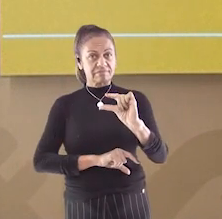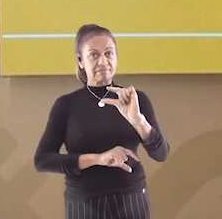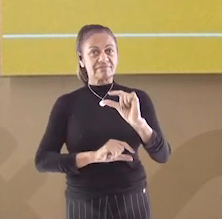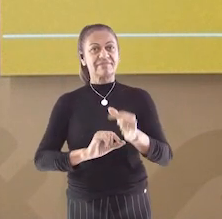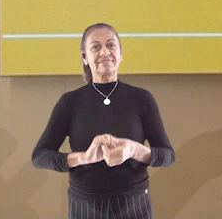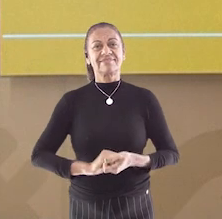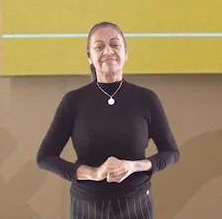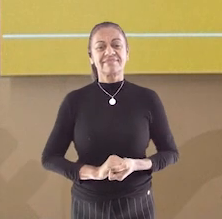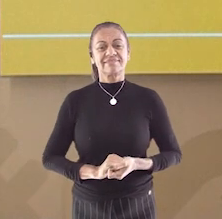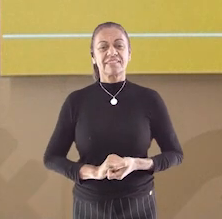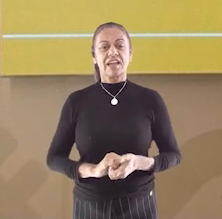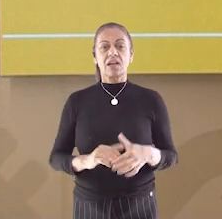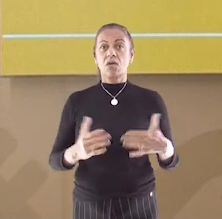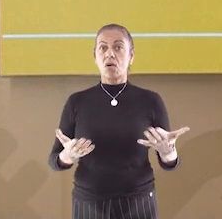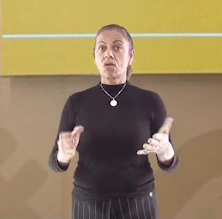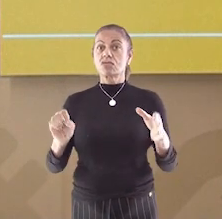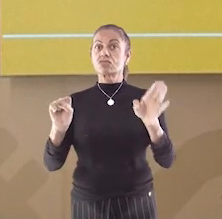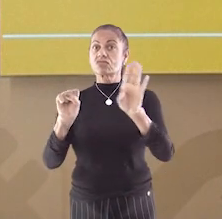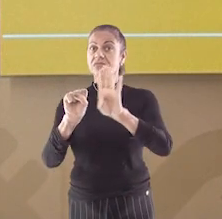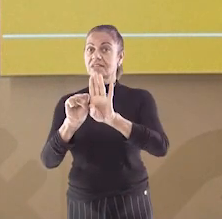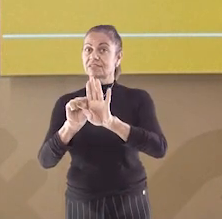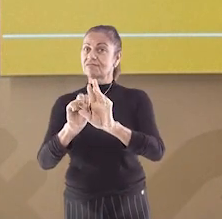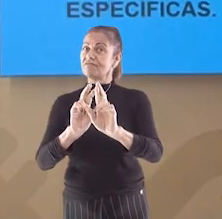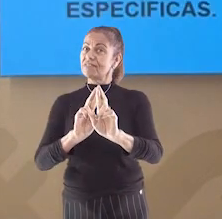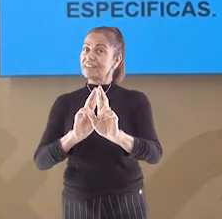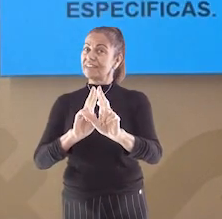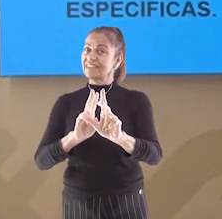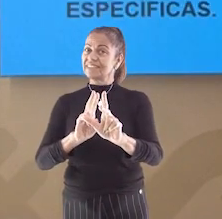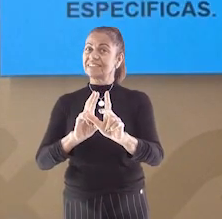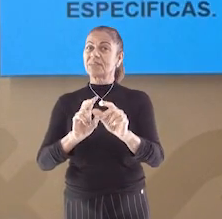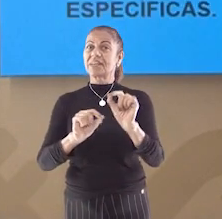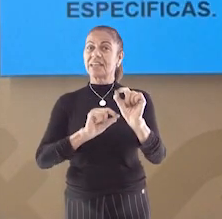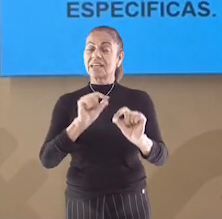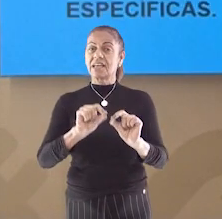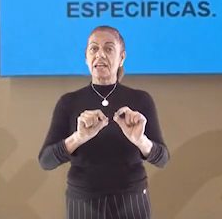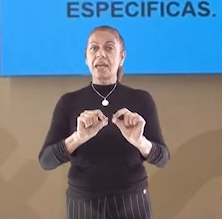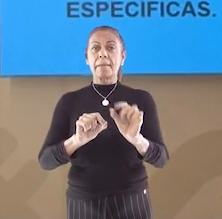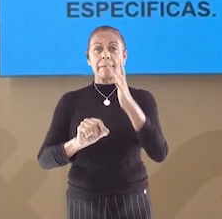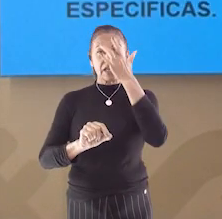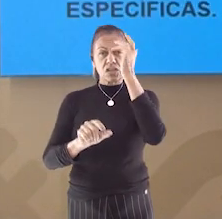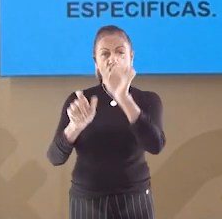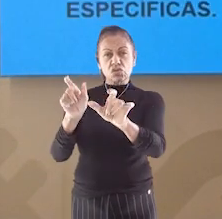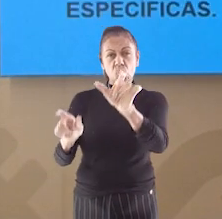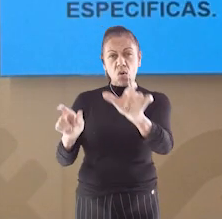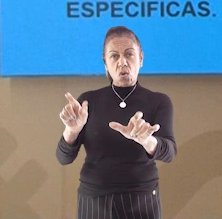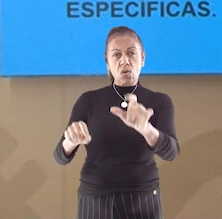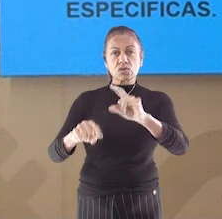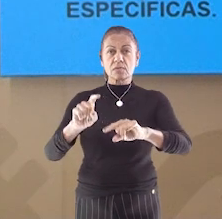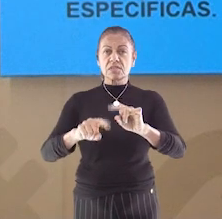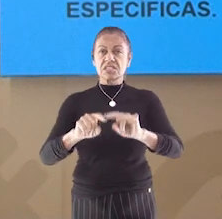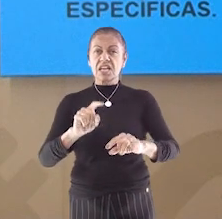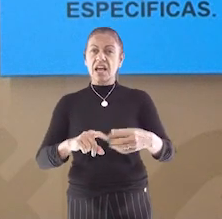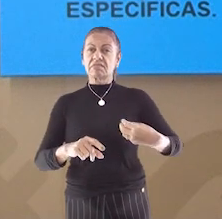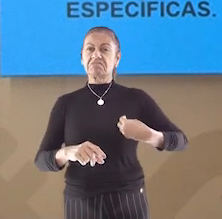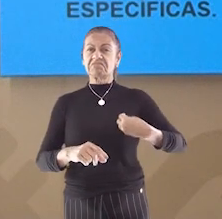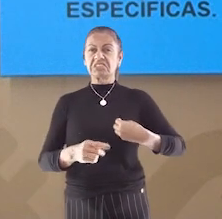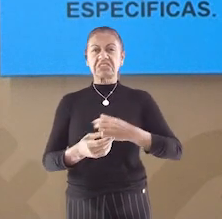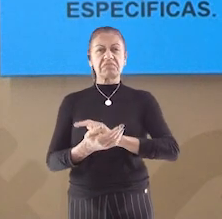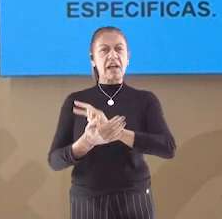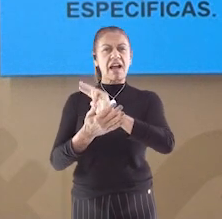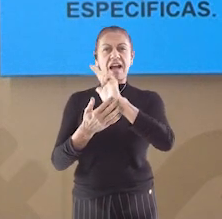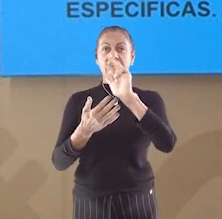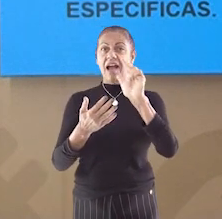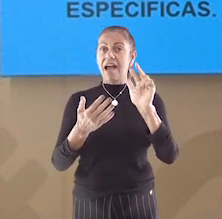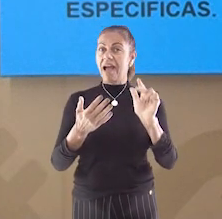com a inicial minúscula. Já os substantivos próprios são os nomes dados às pessoas,